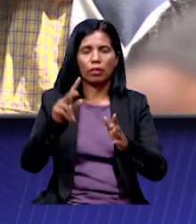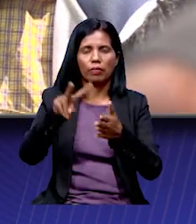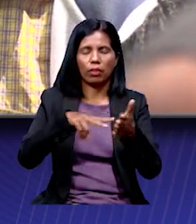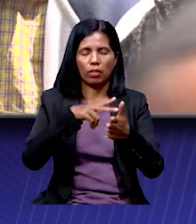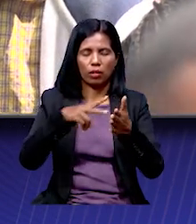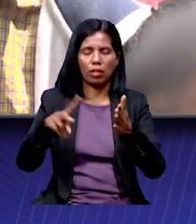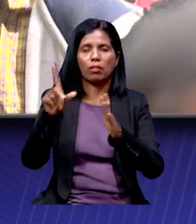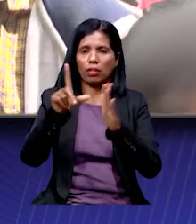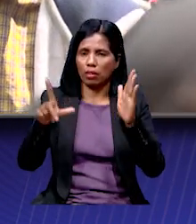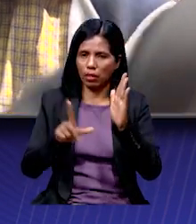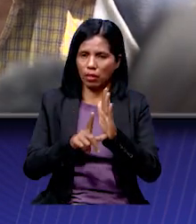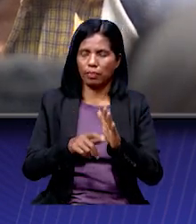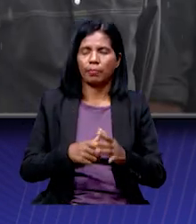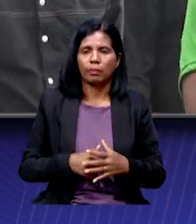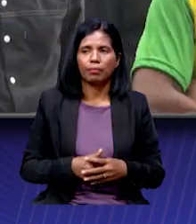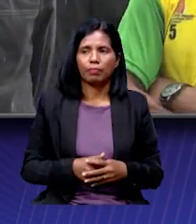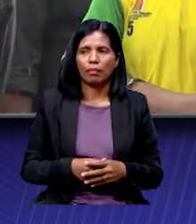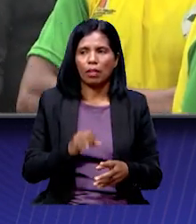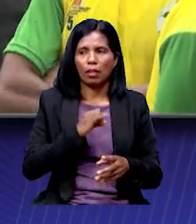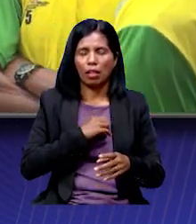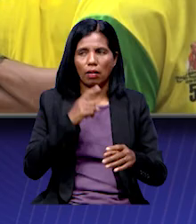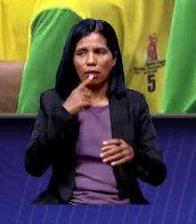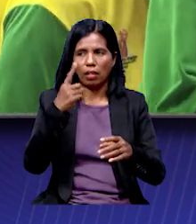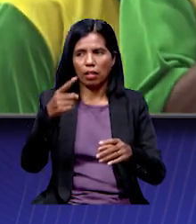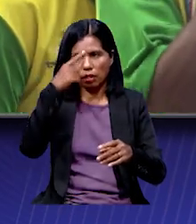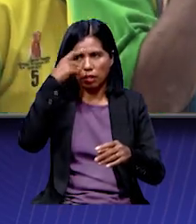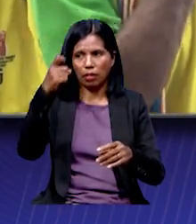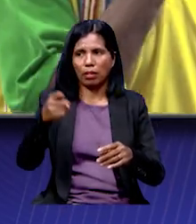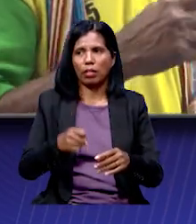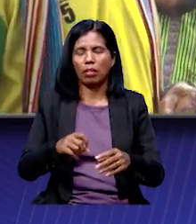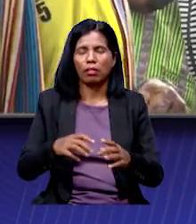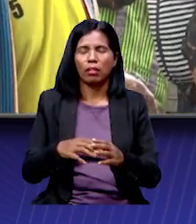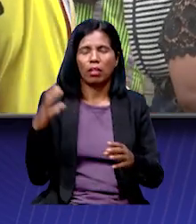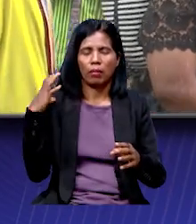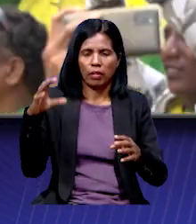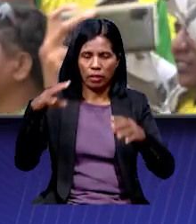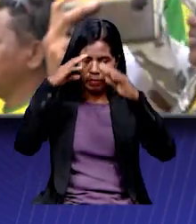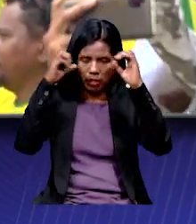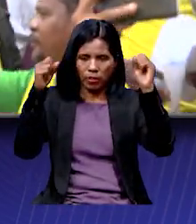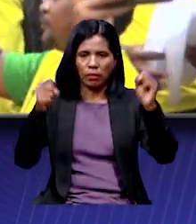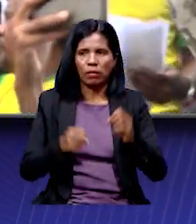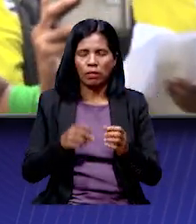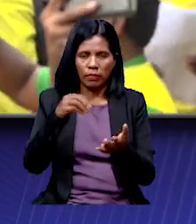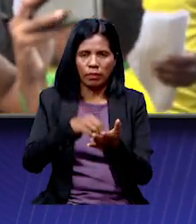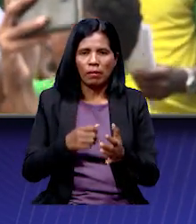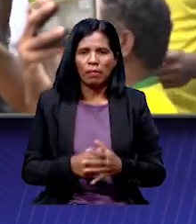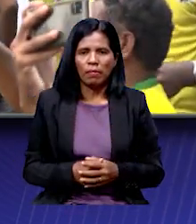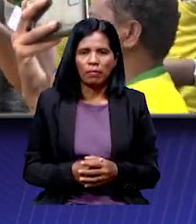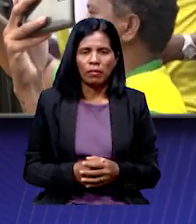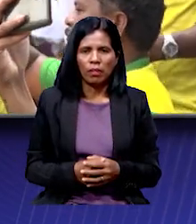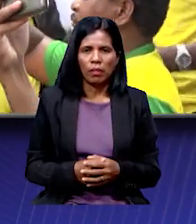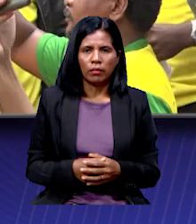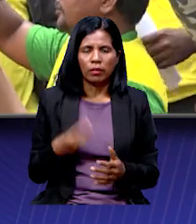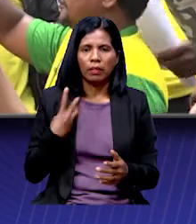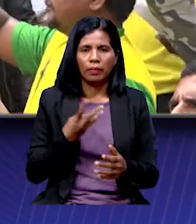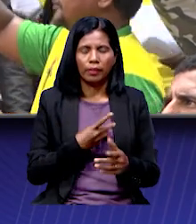bene por si de tekanda to musiate. Aula to kabana ba, la mane competência vai ter presidente da república tu. Toca basuto. Ita depois